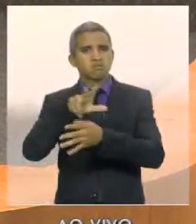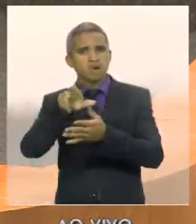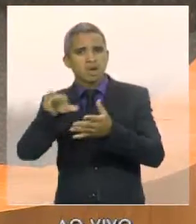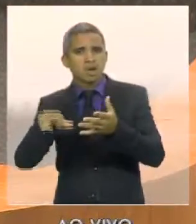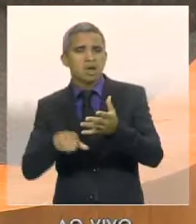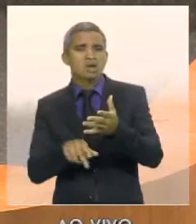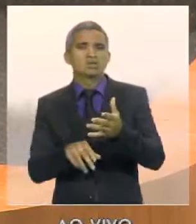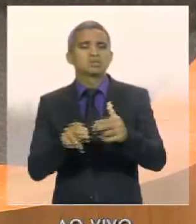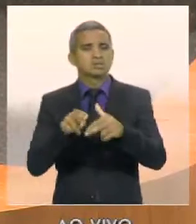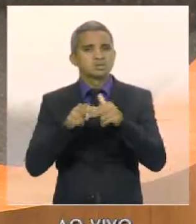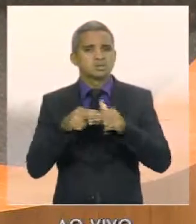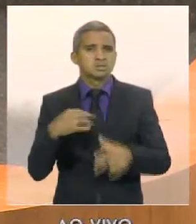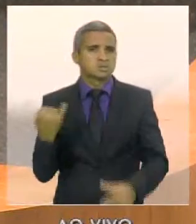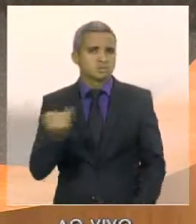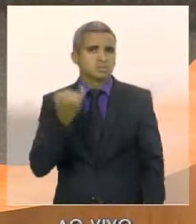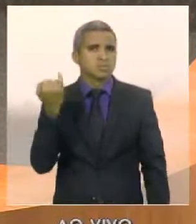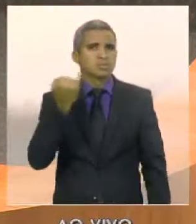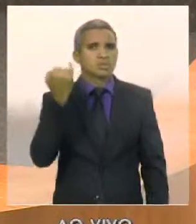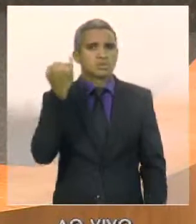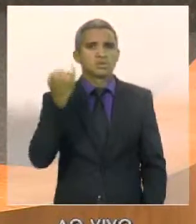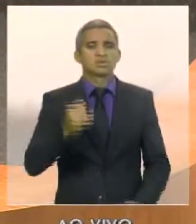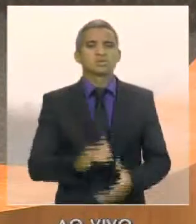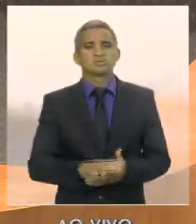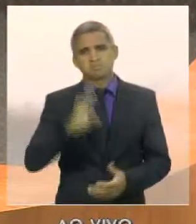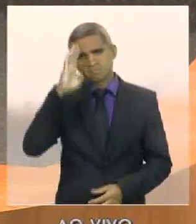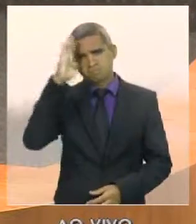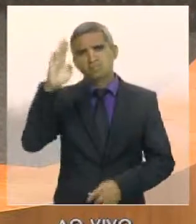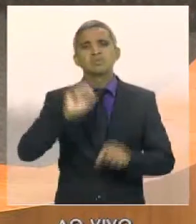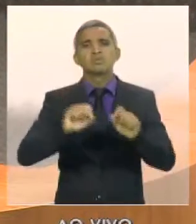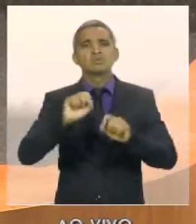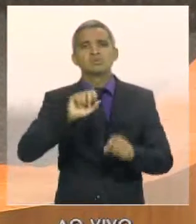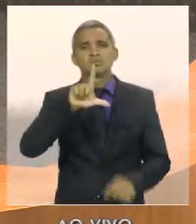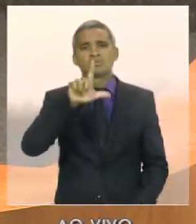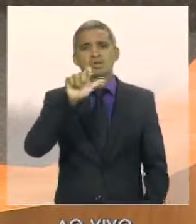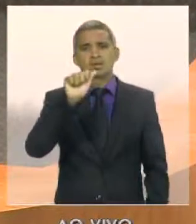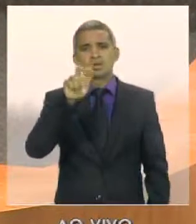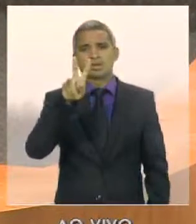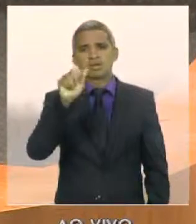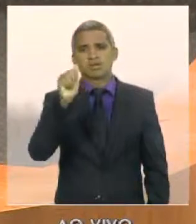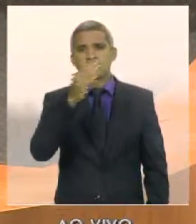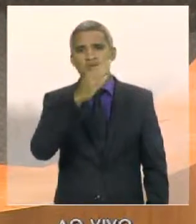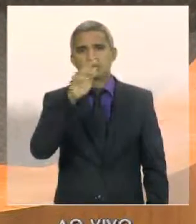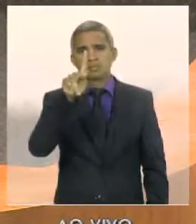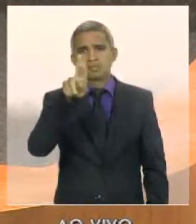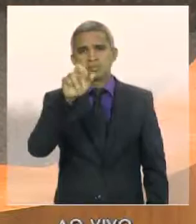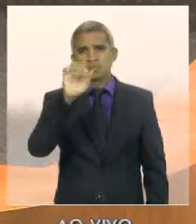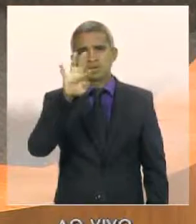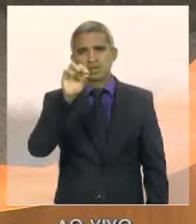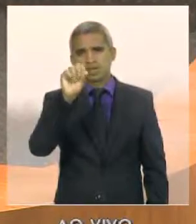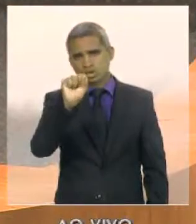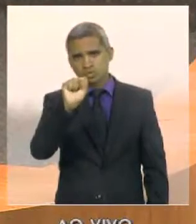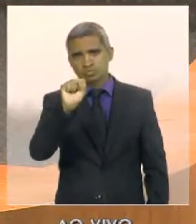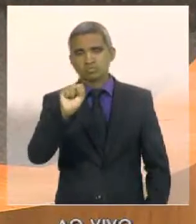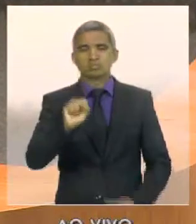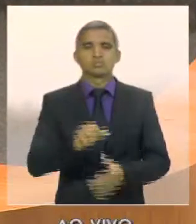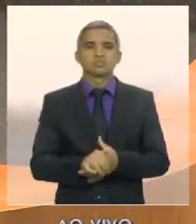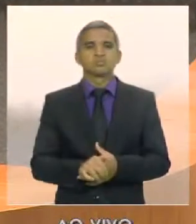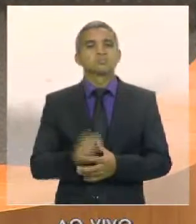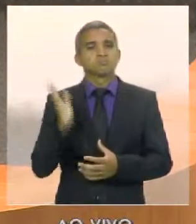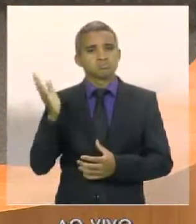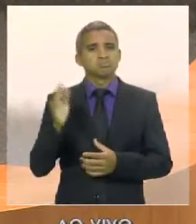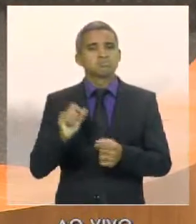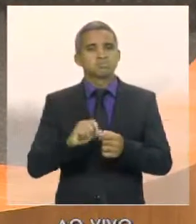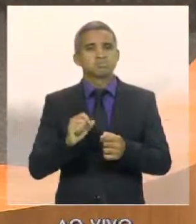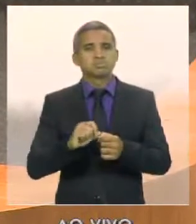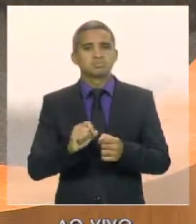aqui uma iniciativa principalmente do Lava Pratos, que poucos prefeitos fazem, e o prefeito Riba do Xerém realmente realizou. Até porque, como